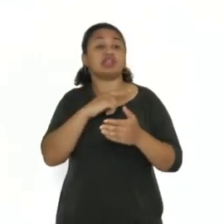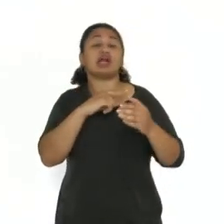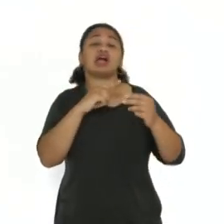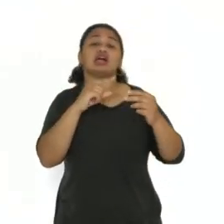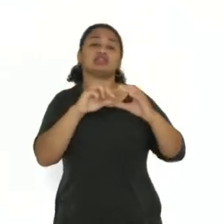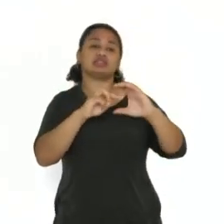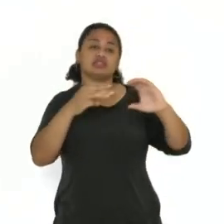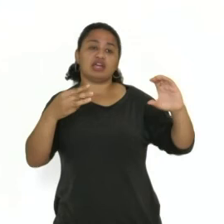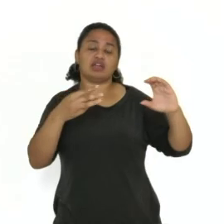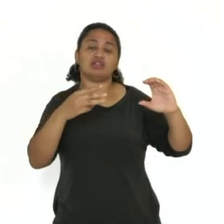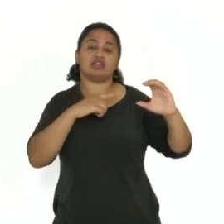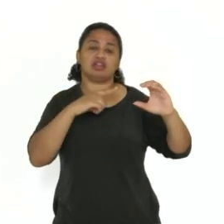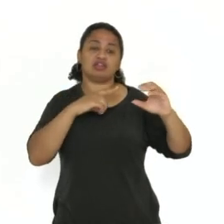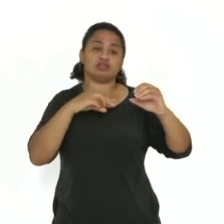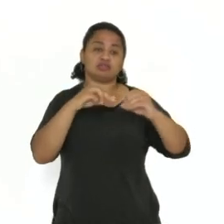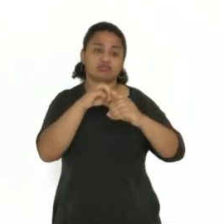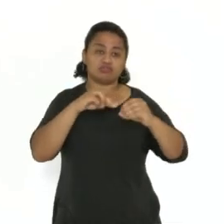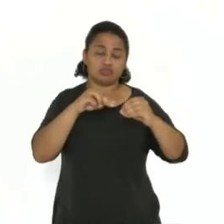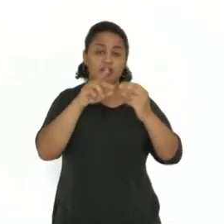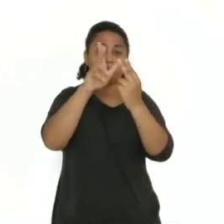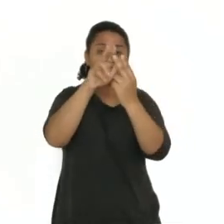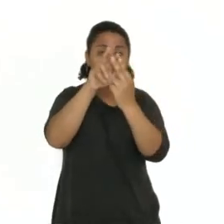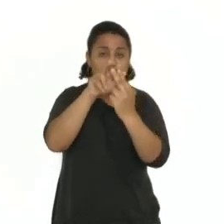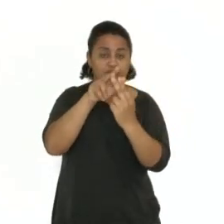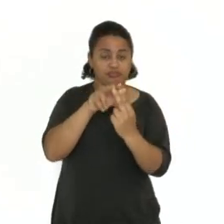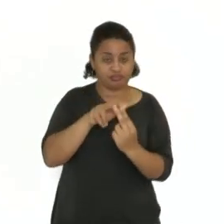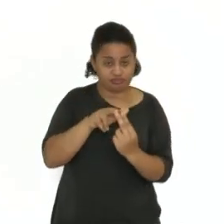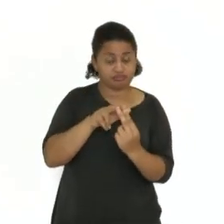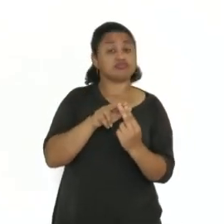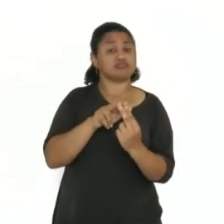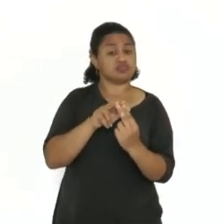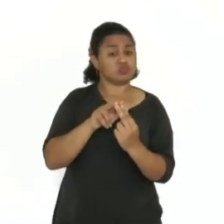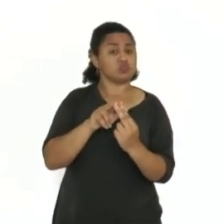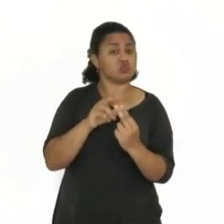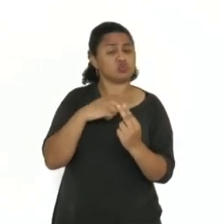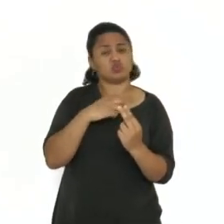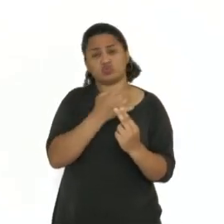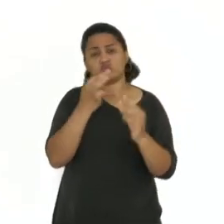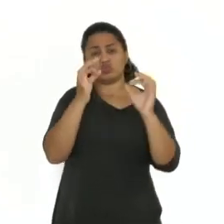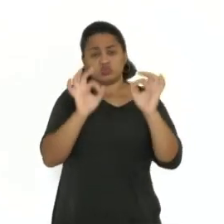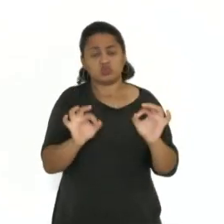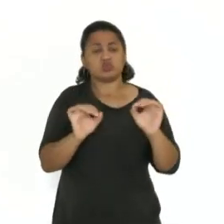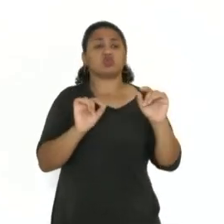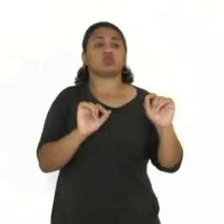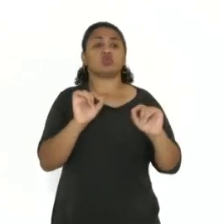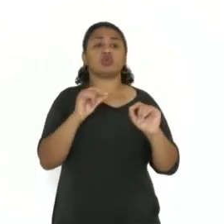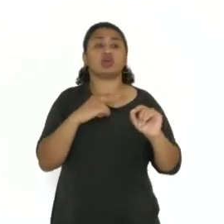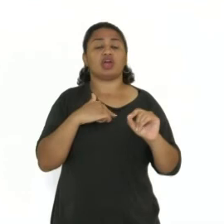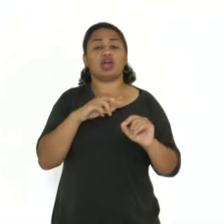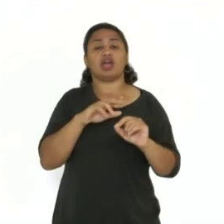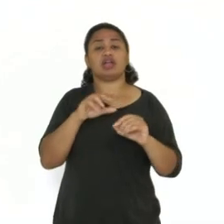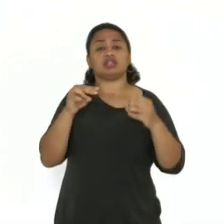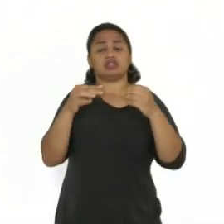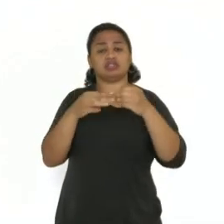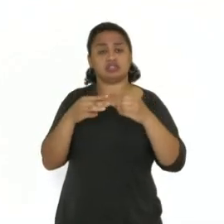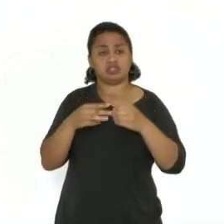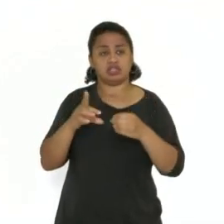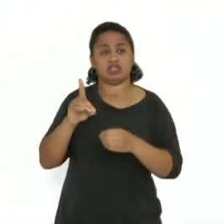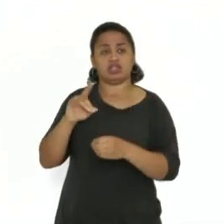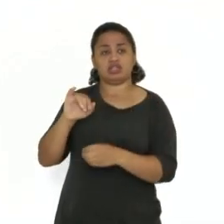núcleo cromossômico aos pares, dois conjuntos completos de cromossomos, nós chamamos de